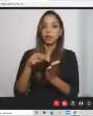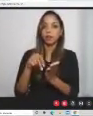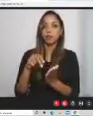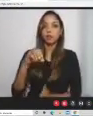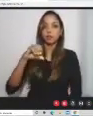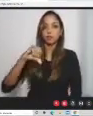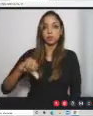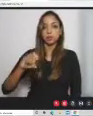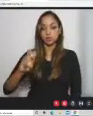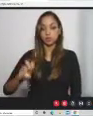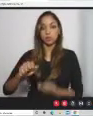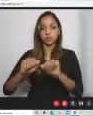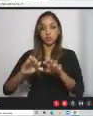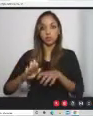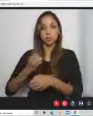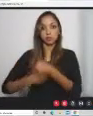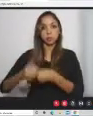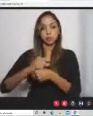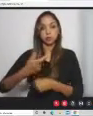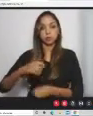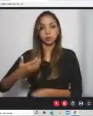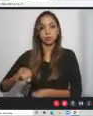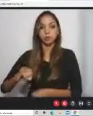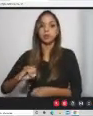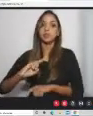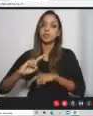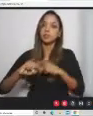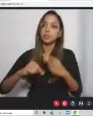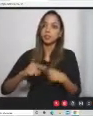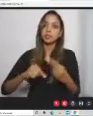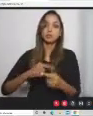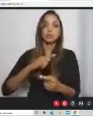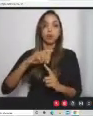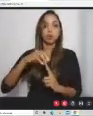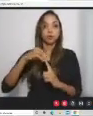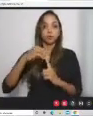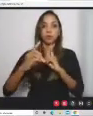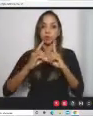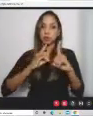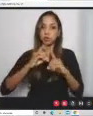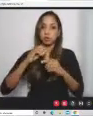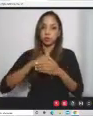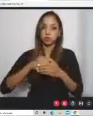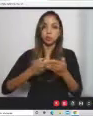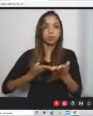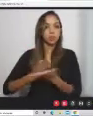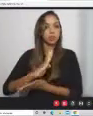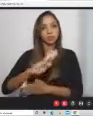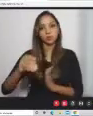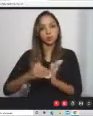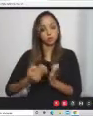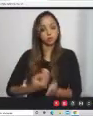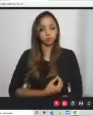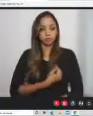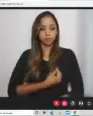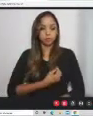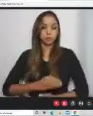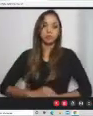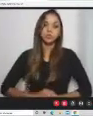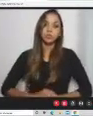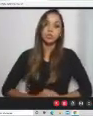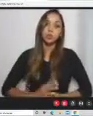sessão ordinária do ano 2020, e em seguida foi colocada em única discussão, em única votação e aprovada por unanimidade dos presentes. O presidente